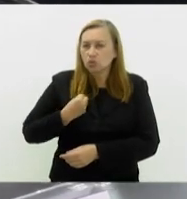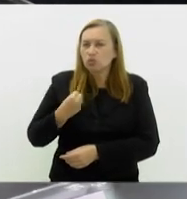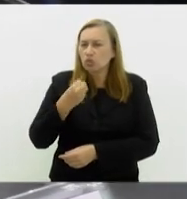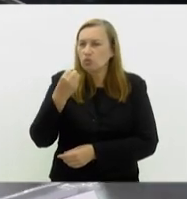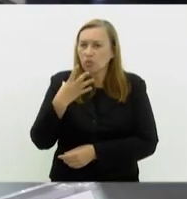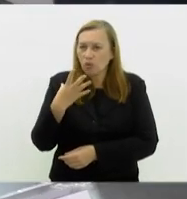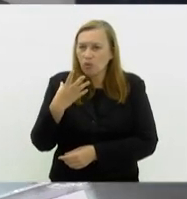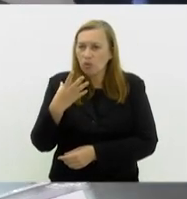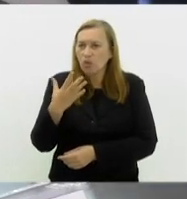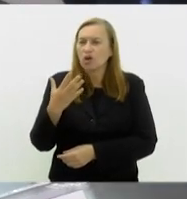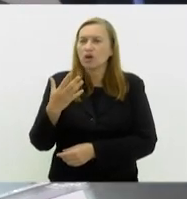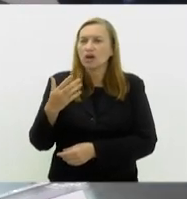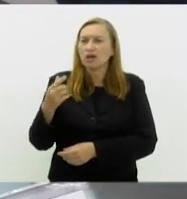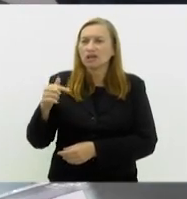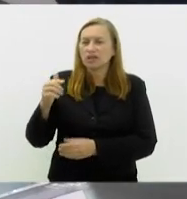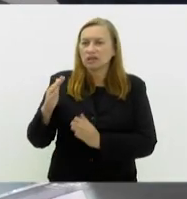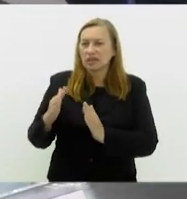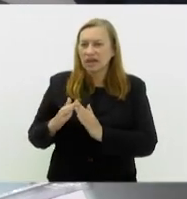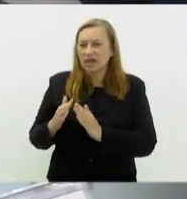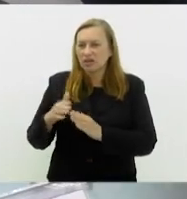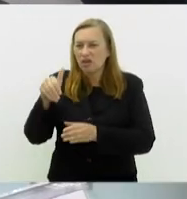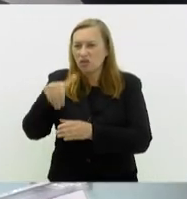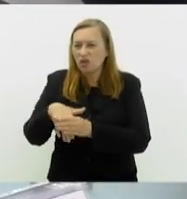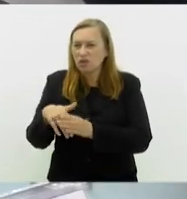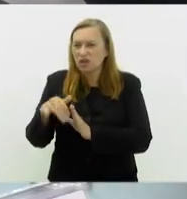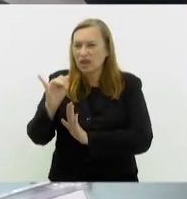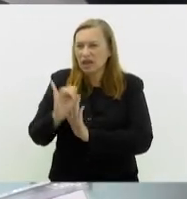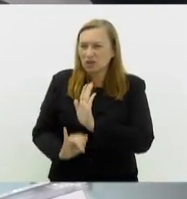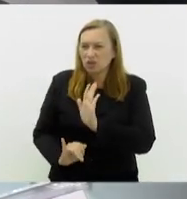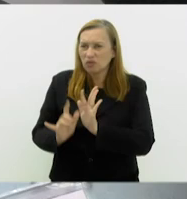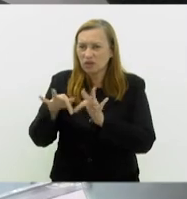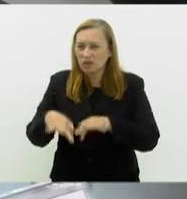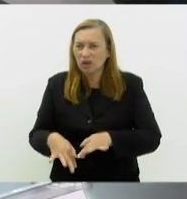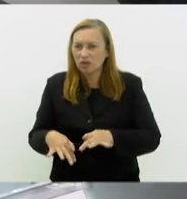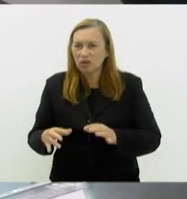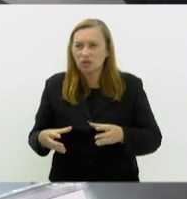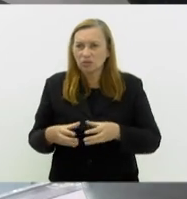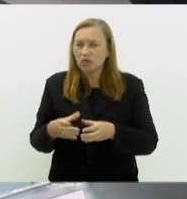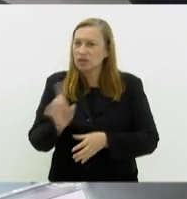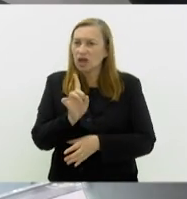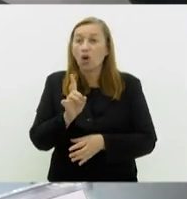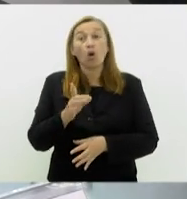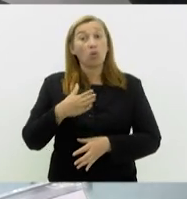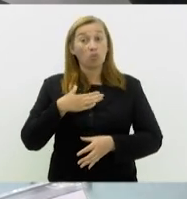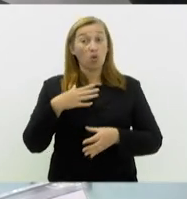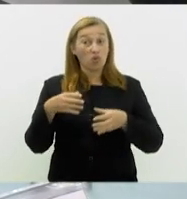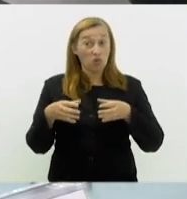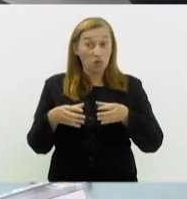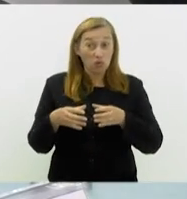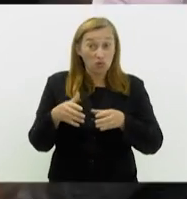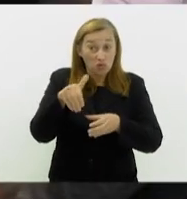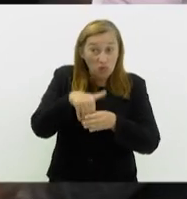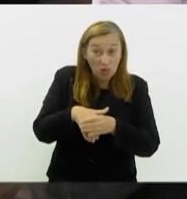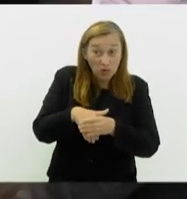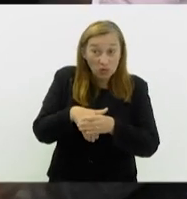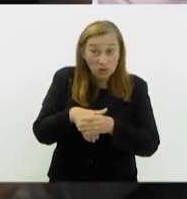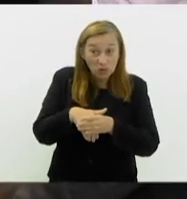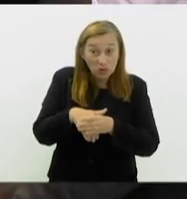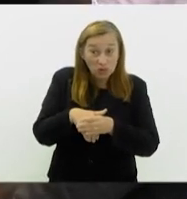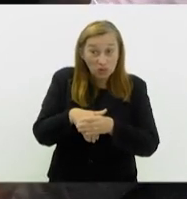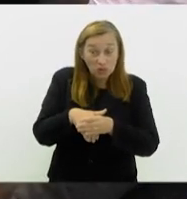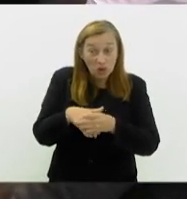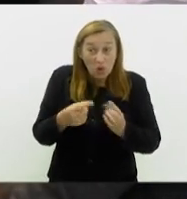vai ser o voto que vai ser o relatório final da da comissão Não não meu voto não é divergente ao relatório não discordo em alguns